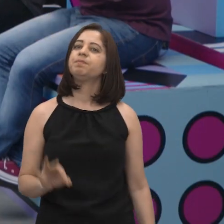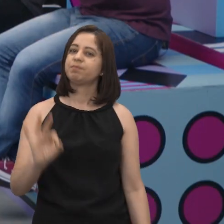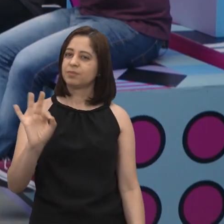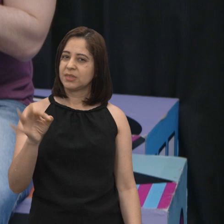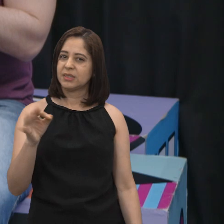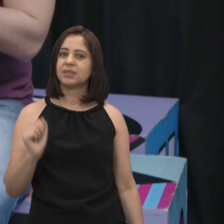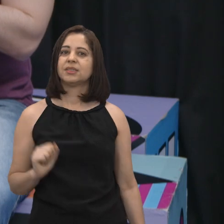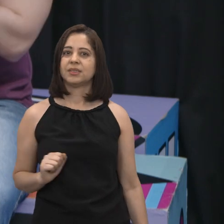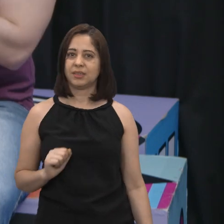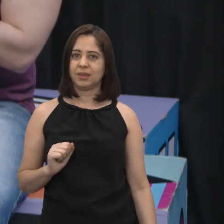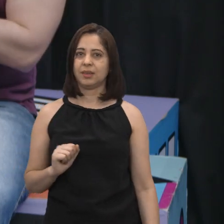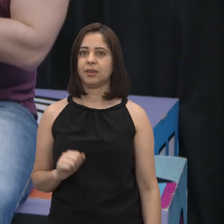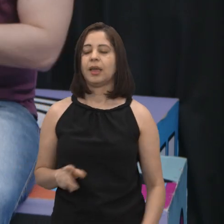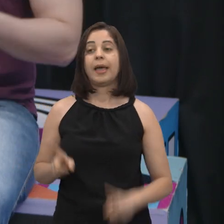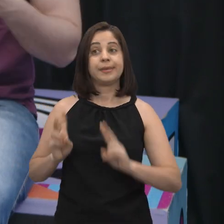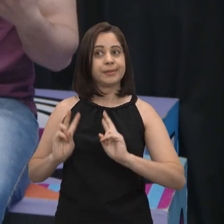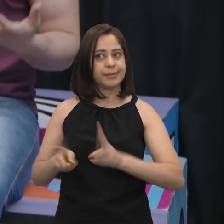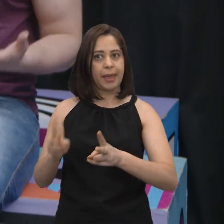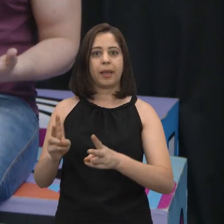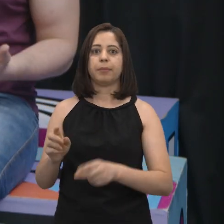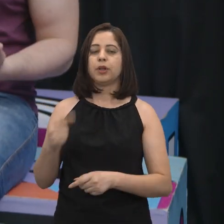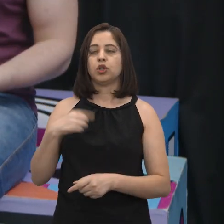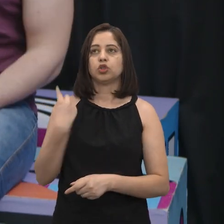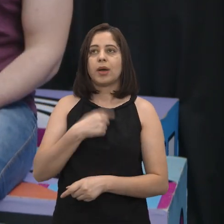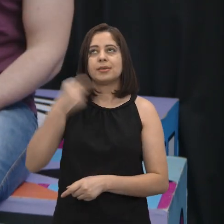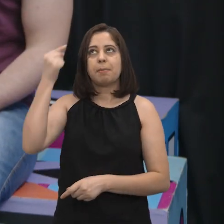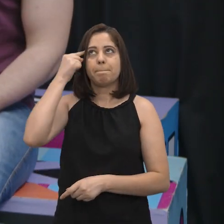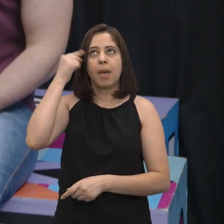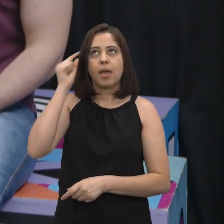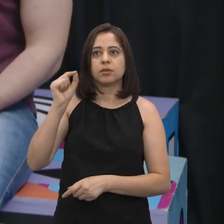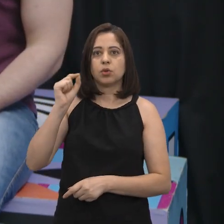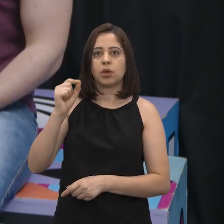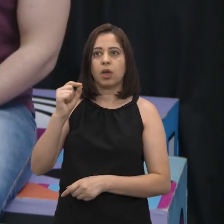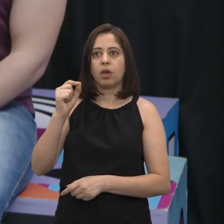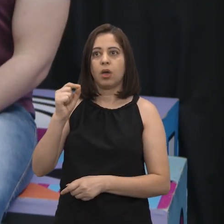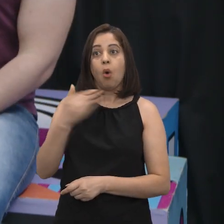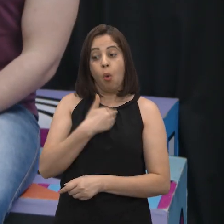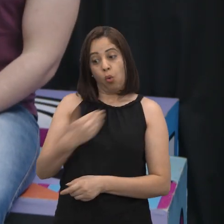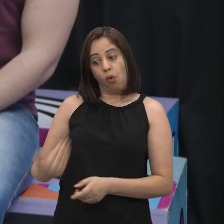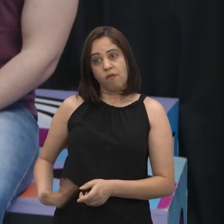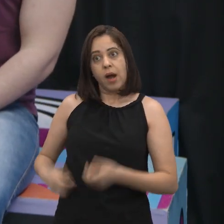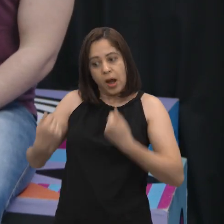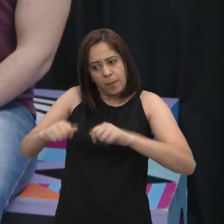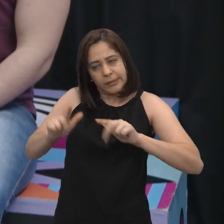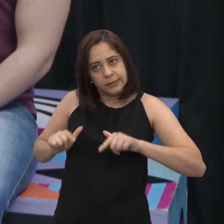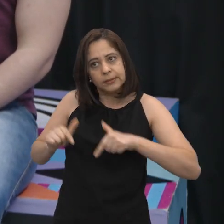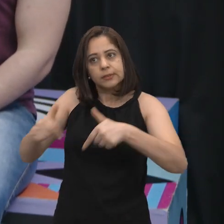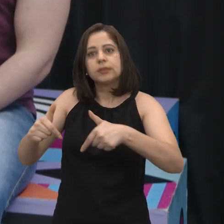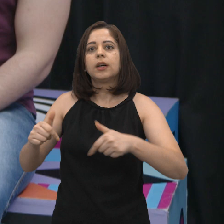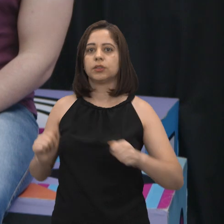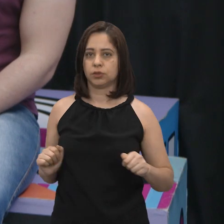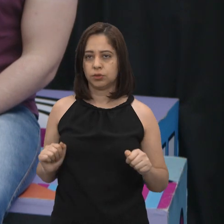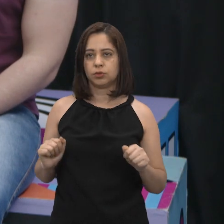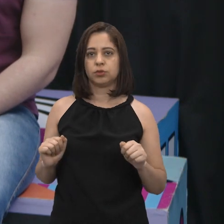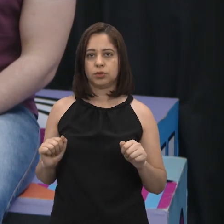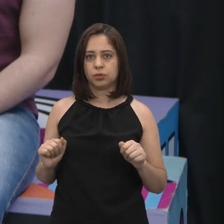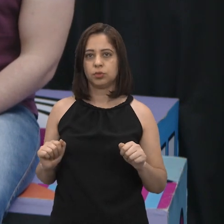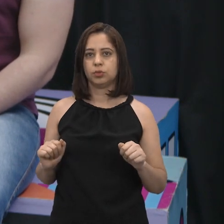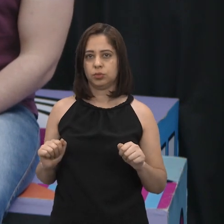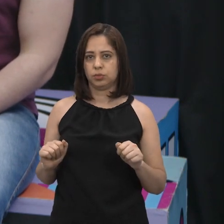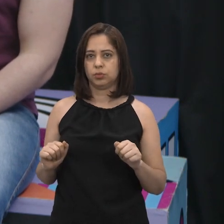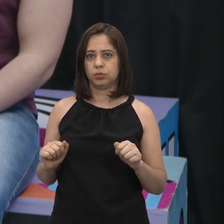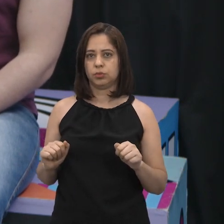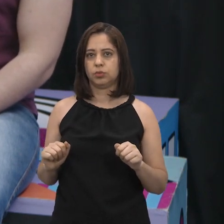esse termo da política pública, das políticas públicas, e claro que uma coisa que a gente até comentou no primeiro bloco e que interfere muito